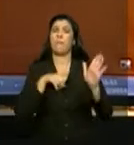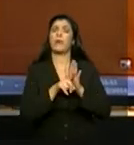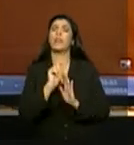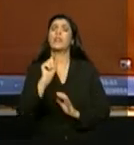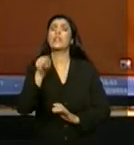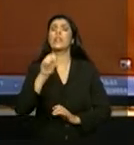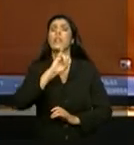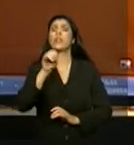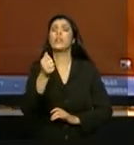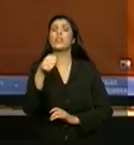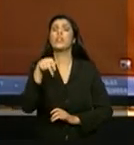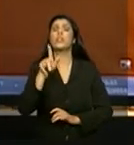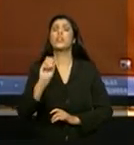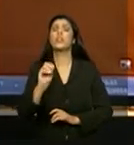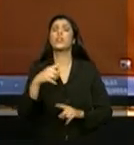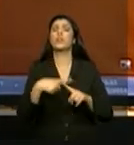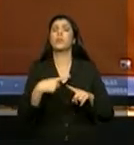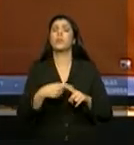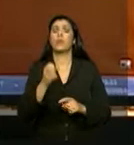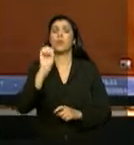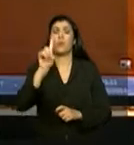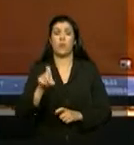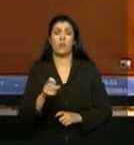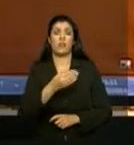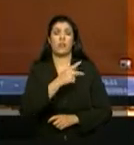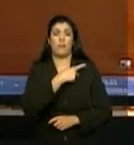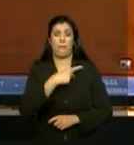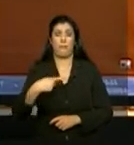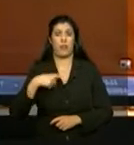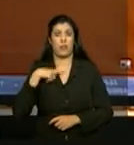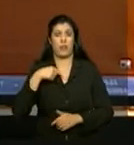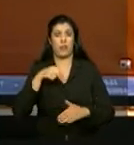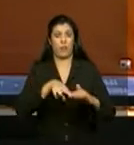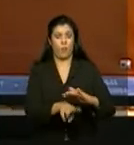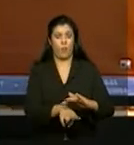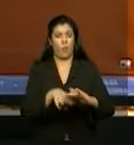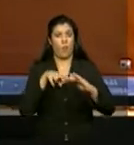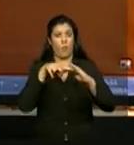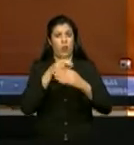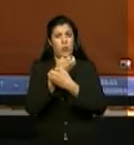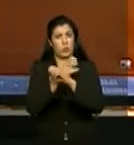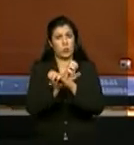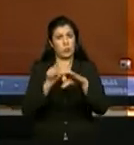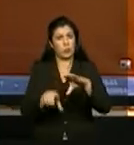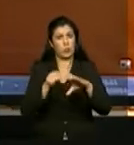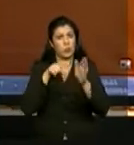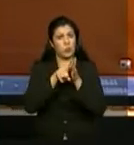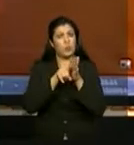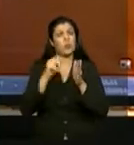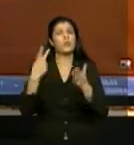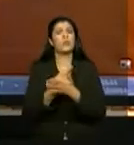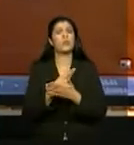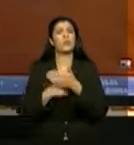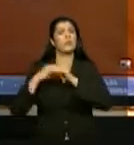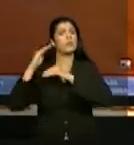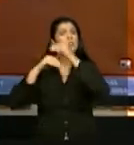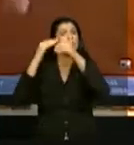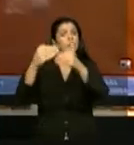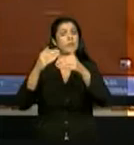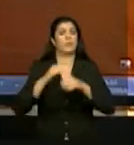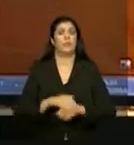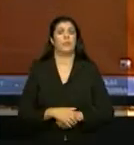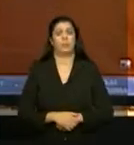é jam que fujam o que o ex-presidente está sendo isolado é em que aconteceu nessa nesse tempo né